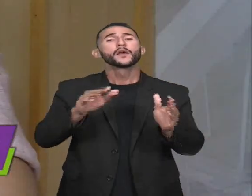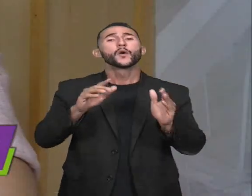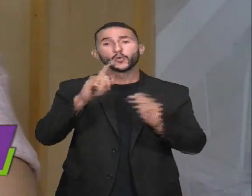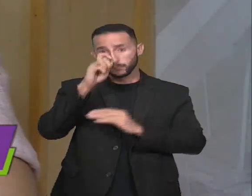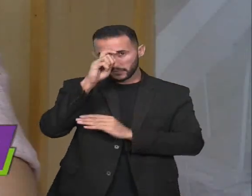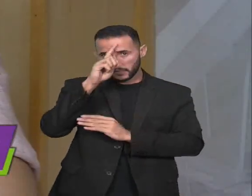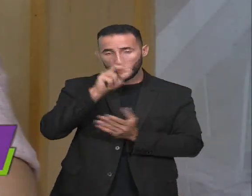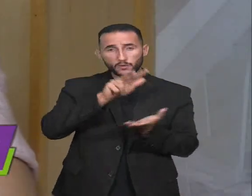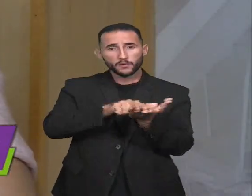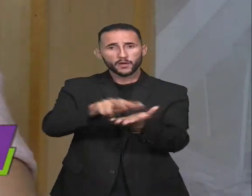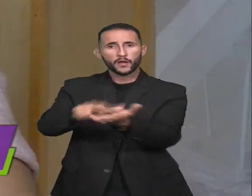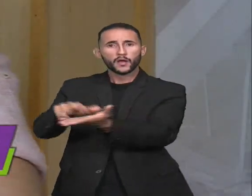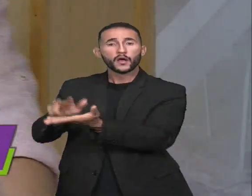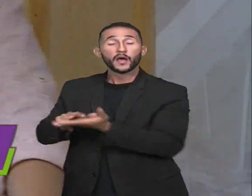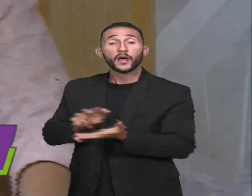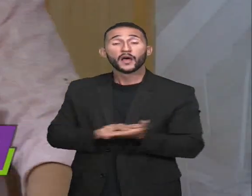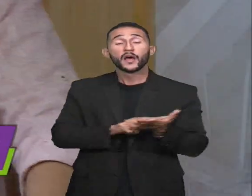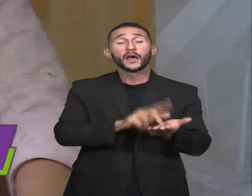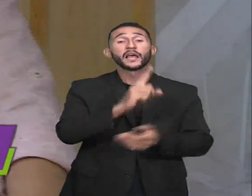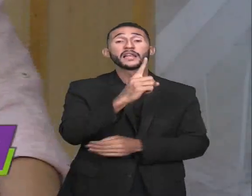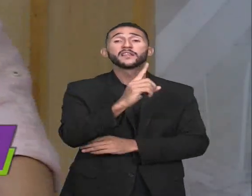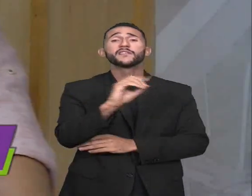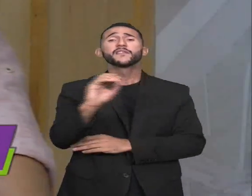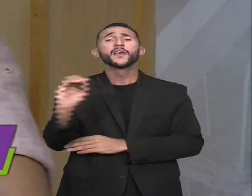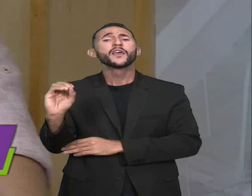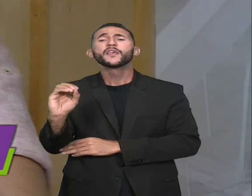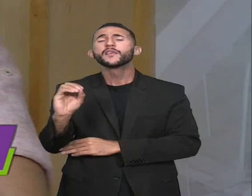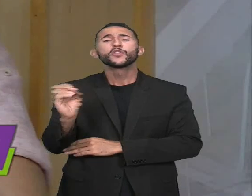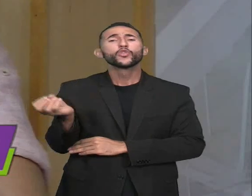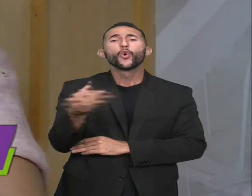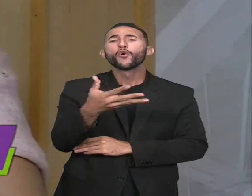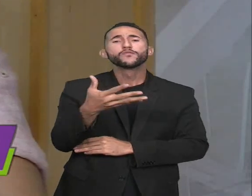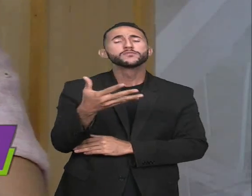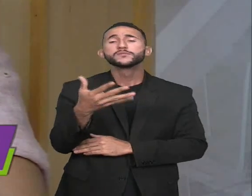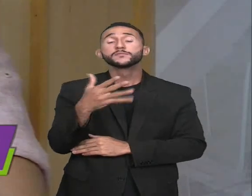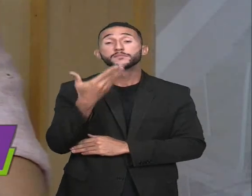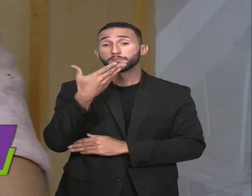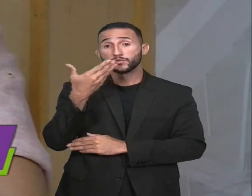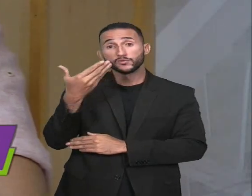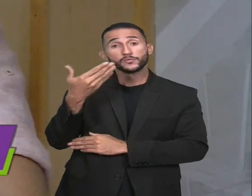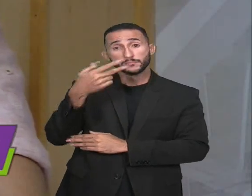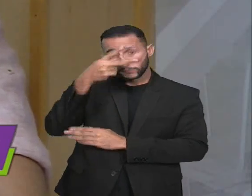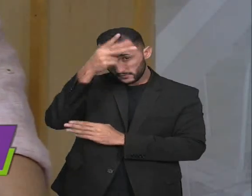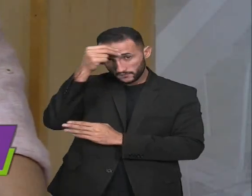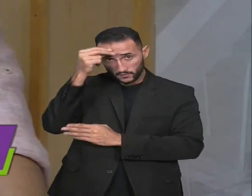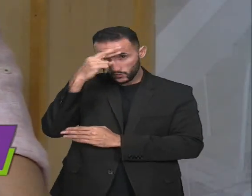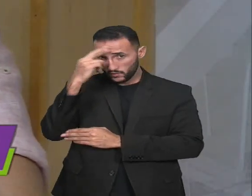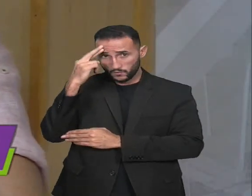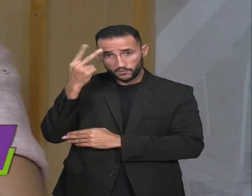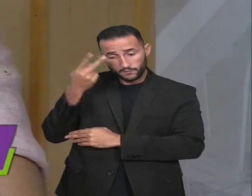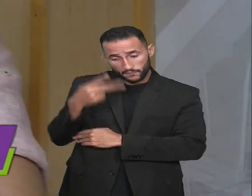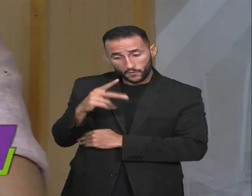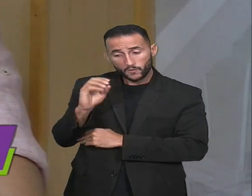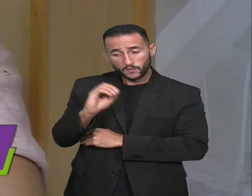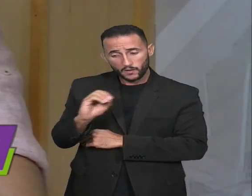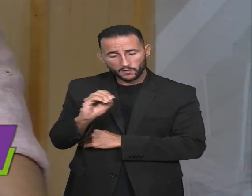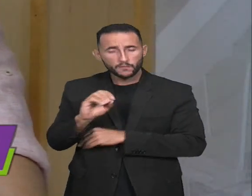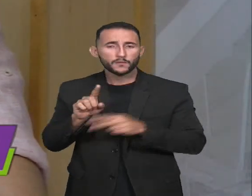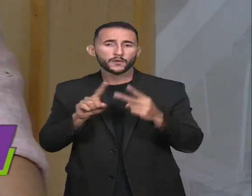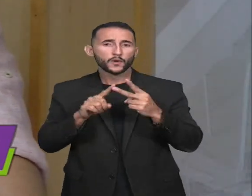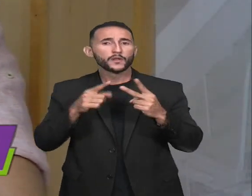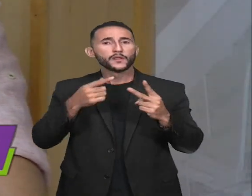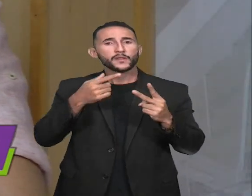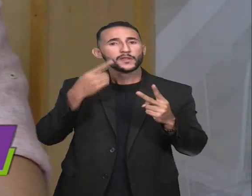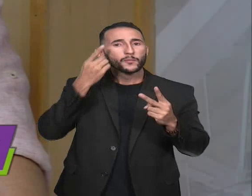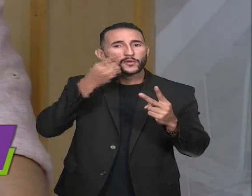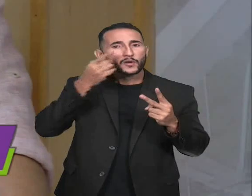verdade da abertura do 100 leitos aqui no Regional tem pedido do nosso prefeito Rogério Lins do deputado Gerson pessoa